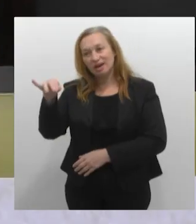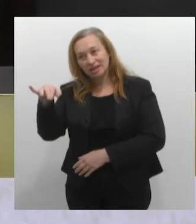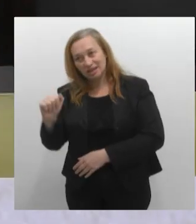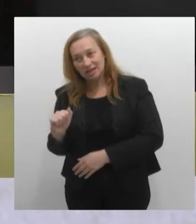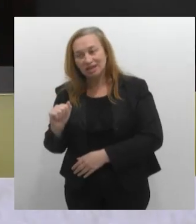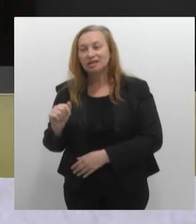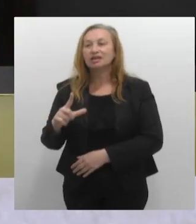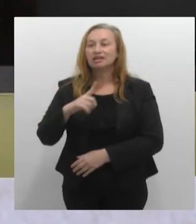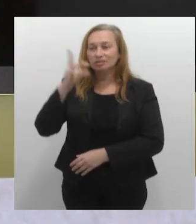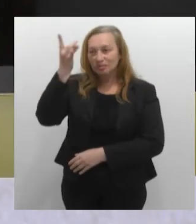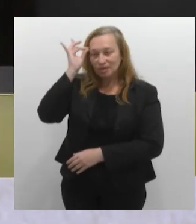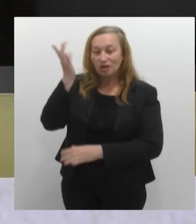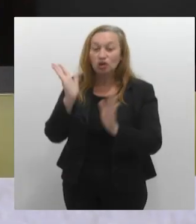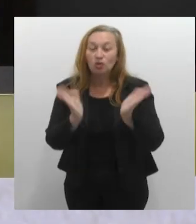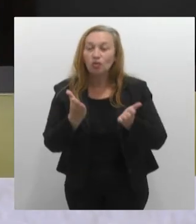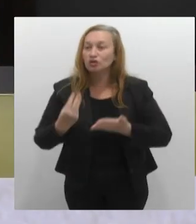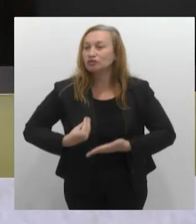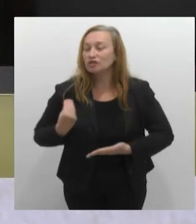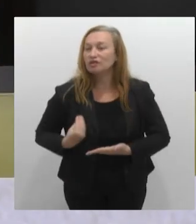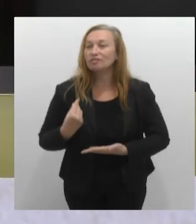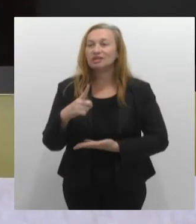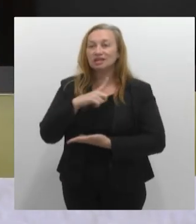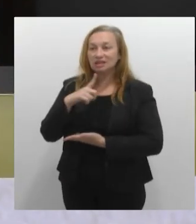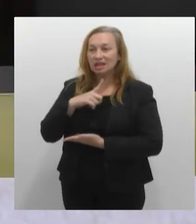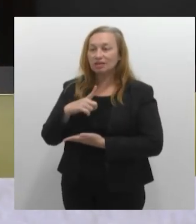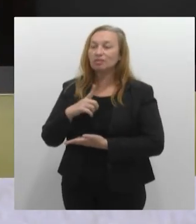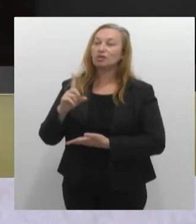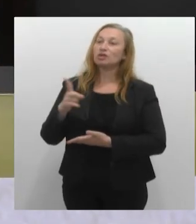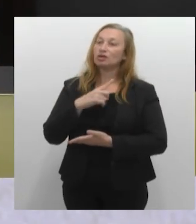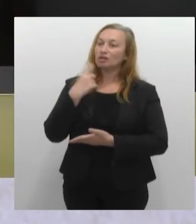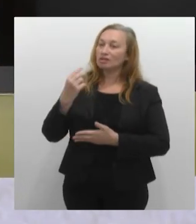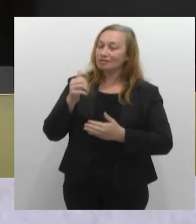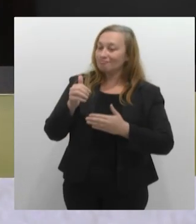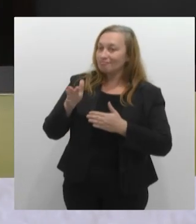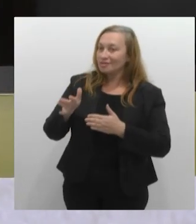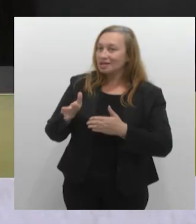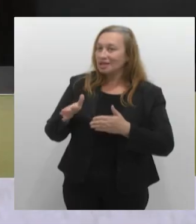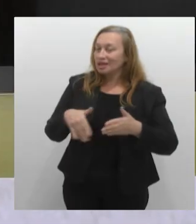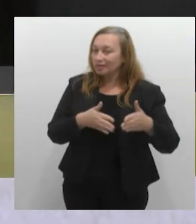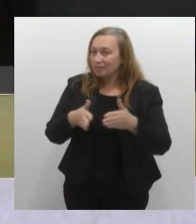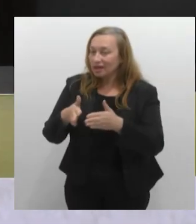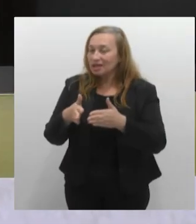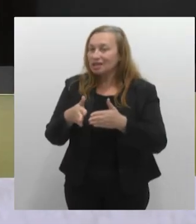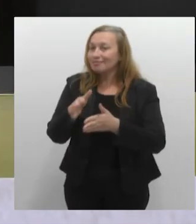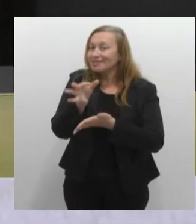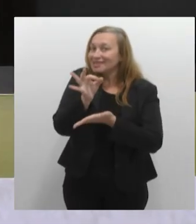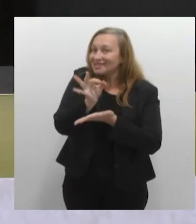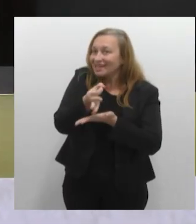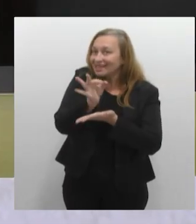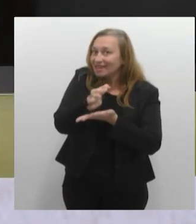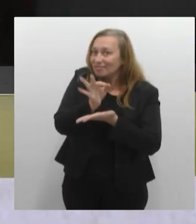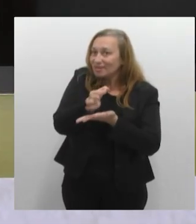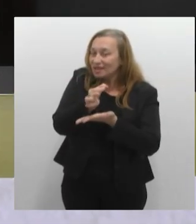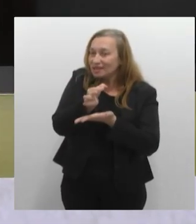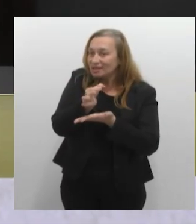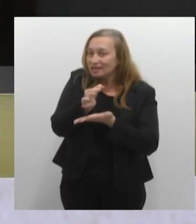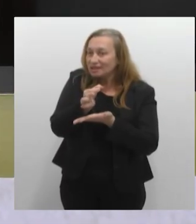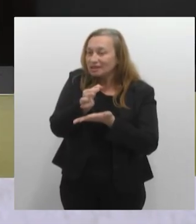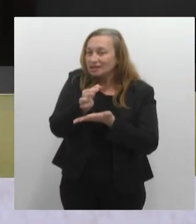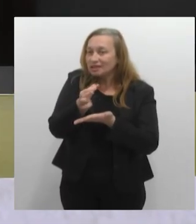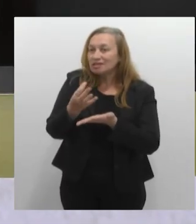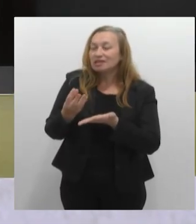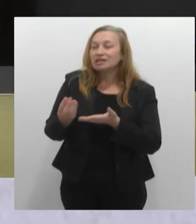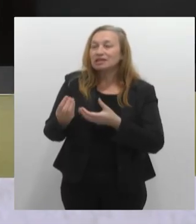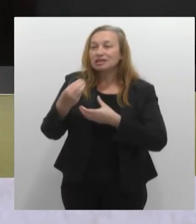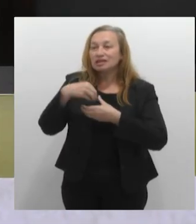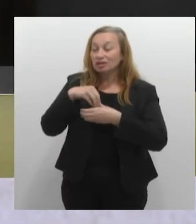a espiritualidade que hoje vivemos e temos na nossa caminhada, se faz absolutamente presente na nossa